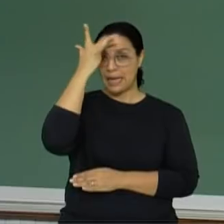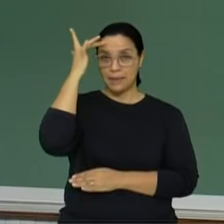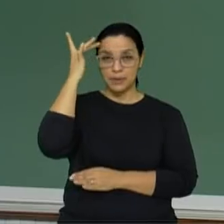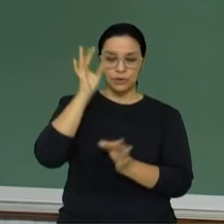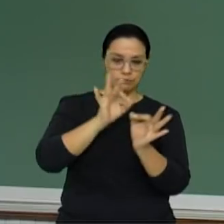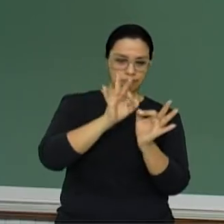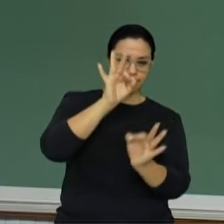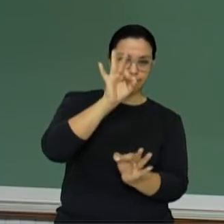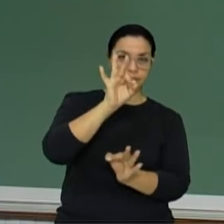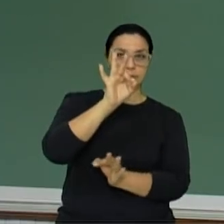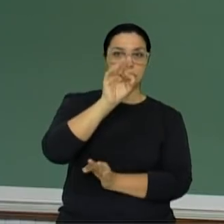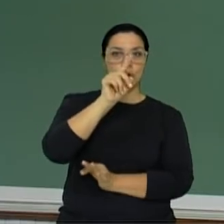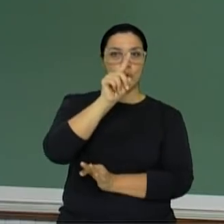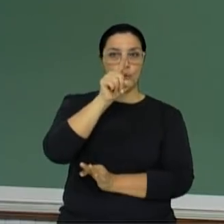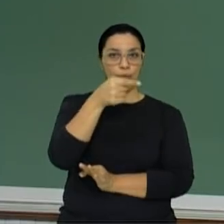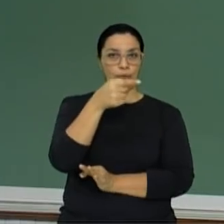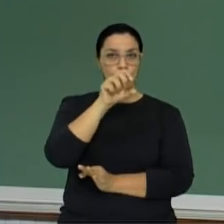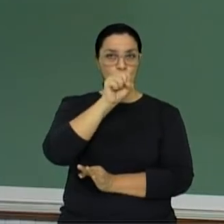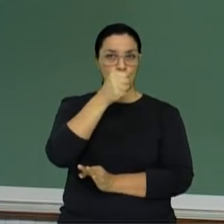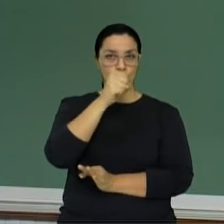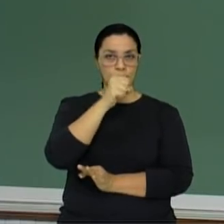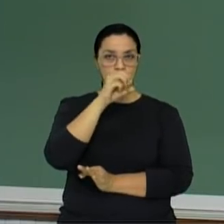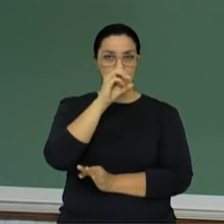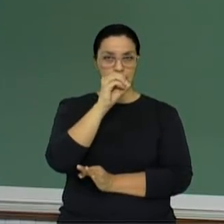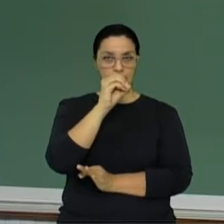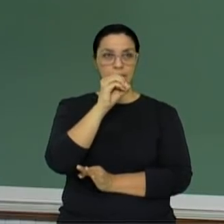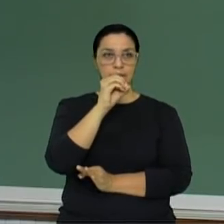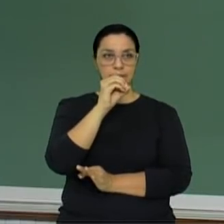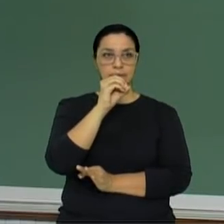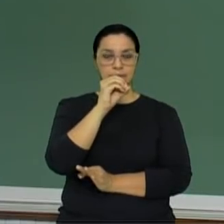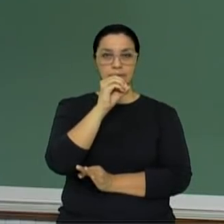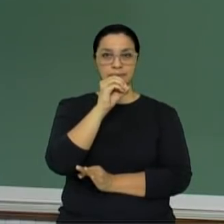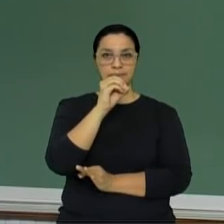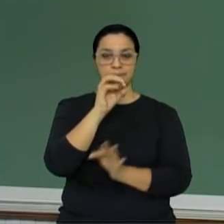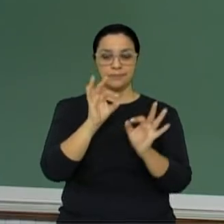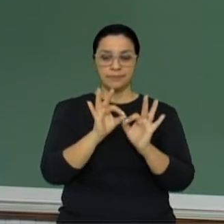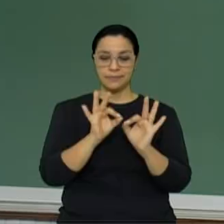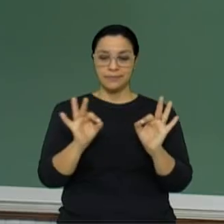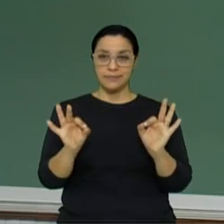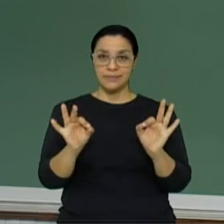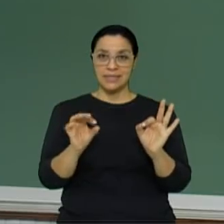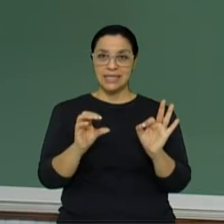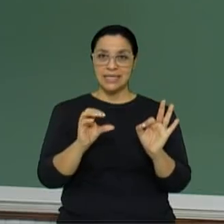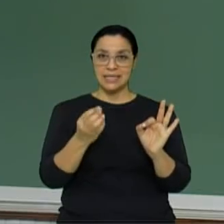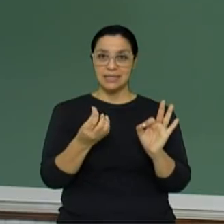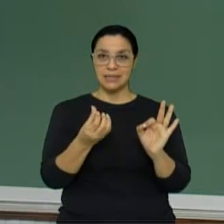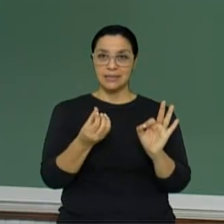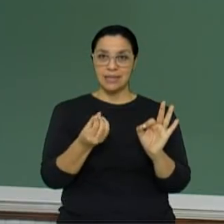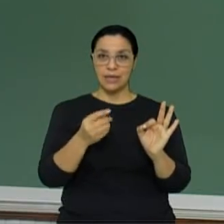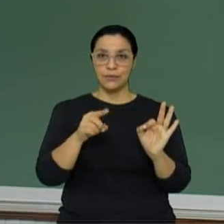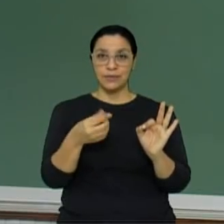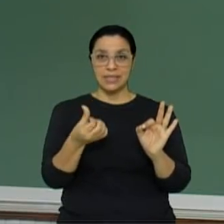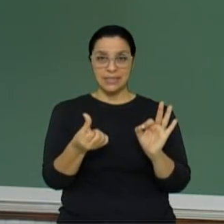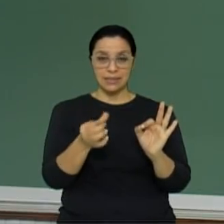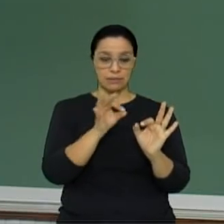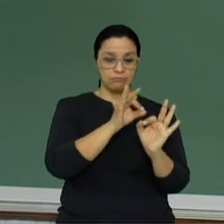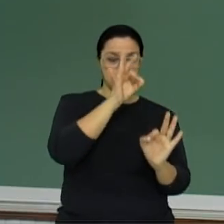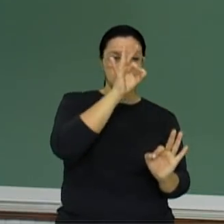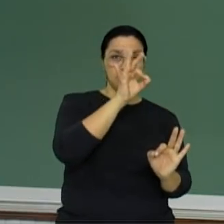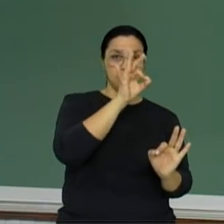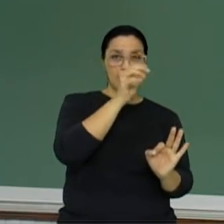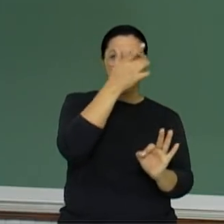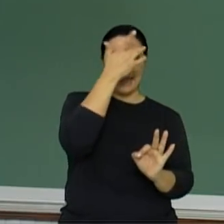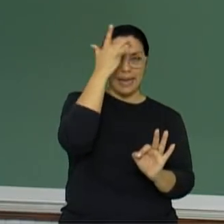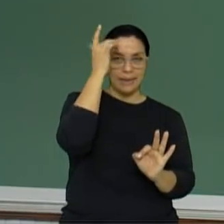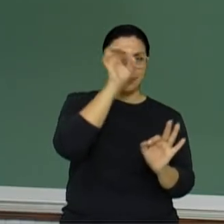né, naquele exato momento, esse triângulo aqui indica o seguinte: a altura do triângulo indica a altura da pessoa,